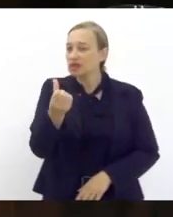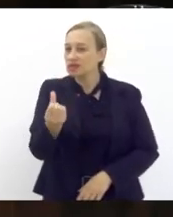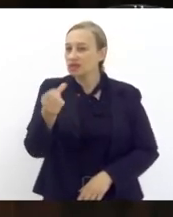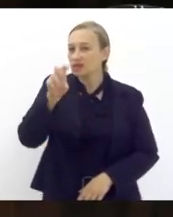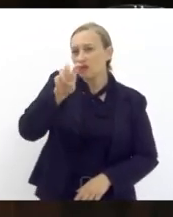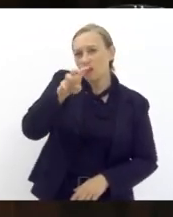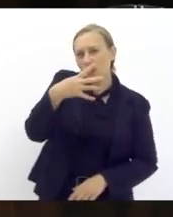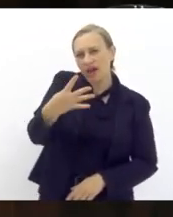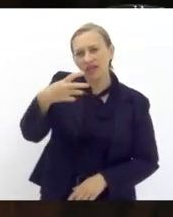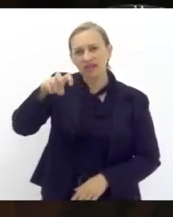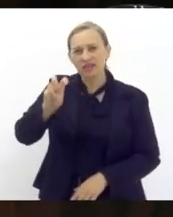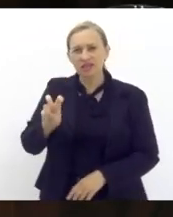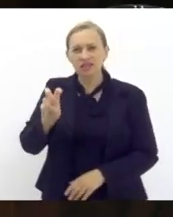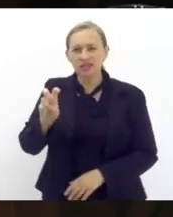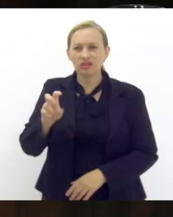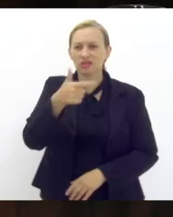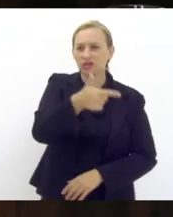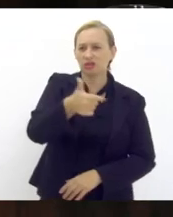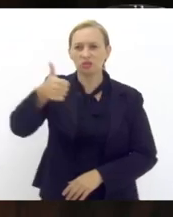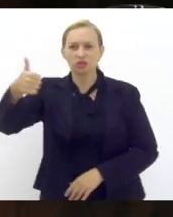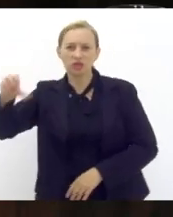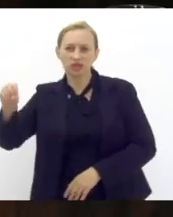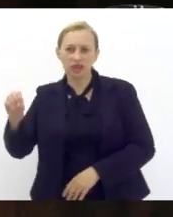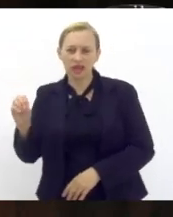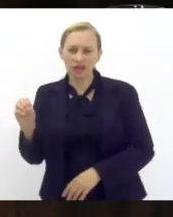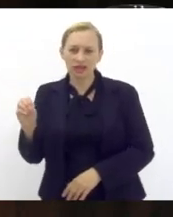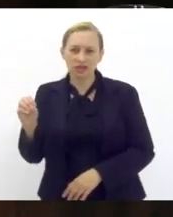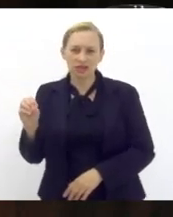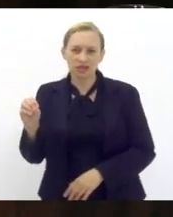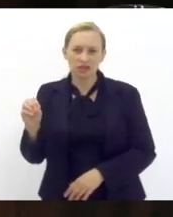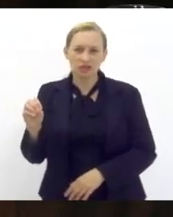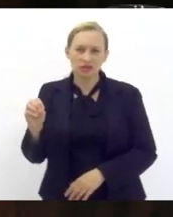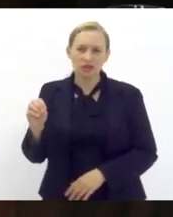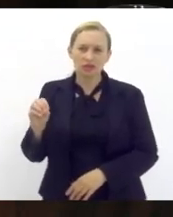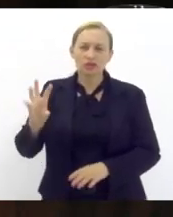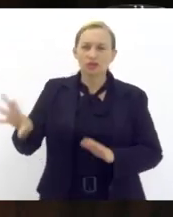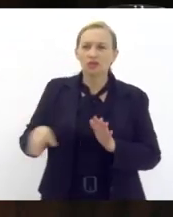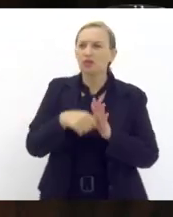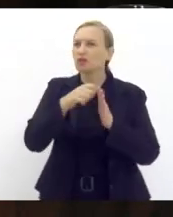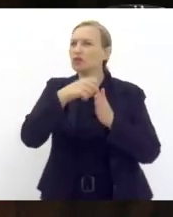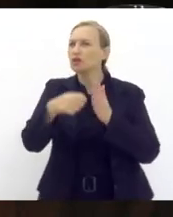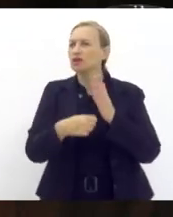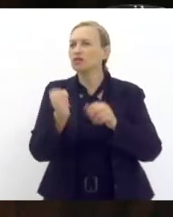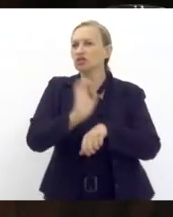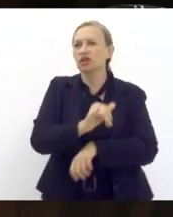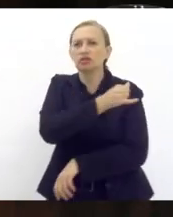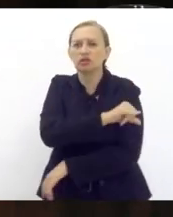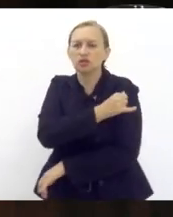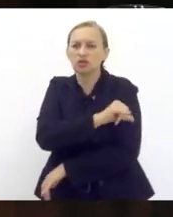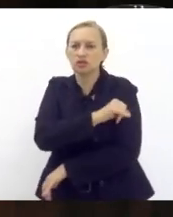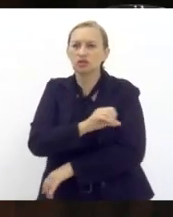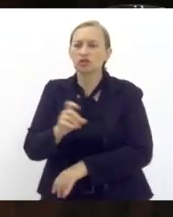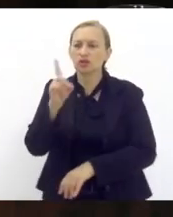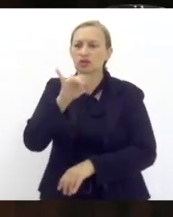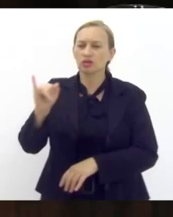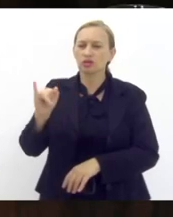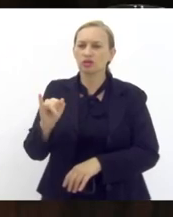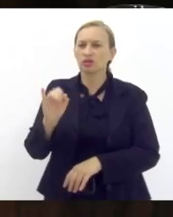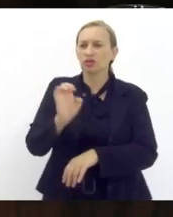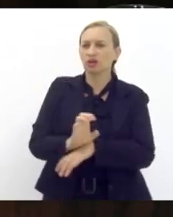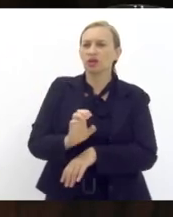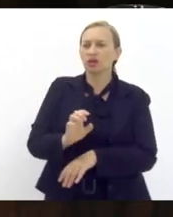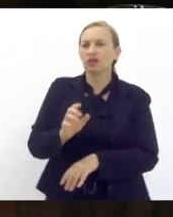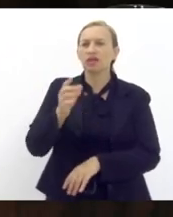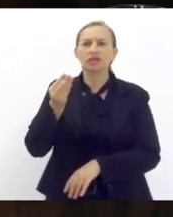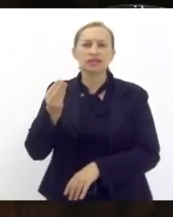5.645, de 6 de janeiro de 2010, para instituir no calendário oficial do Estado do Rio de Janeiro o dia estadual do teste do pezinho,